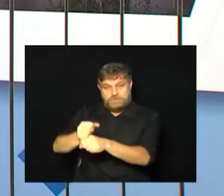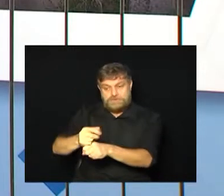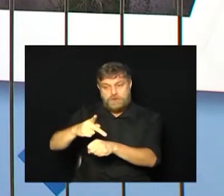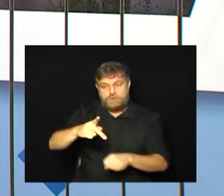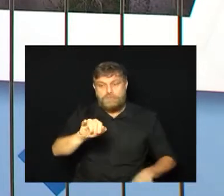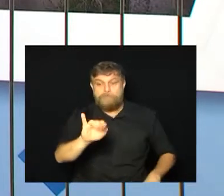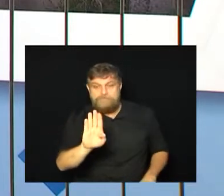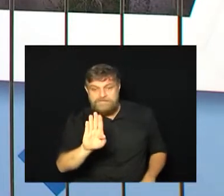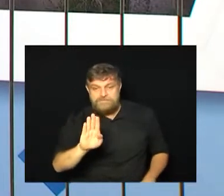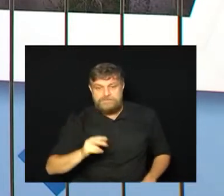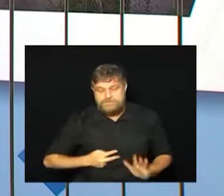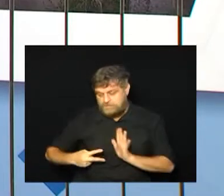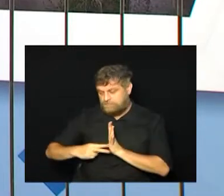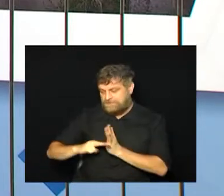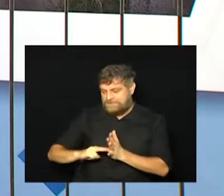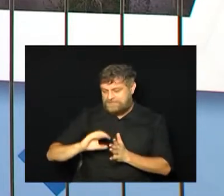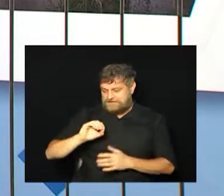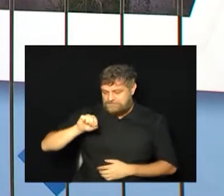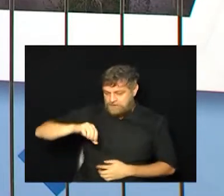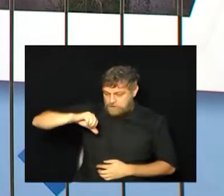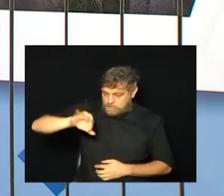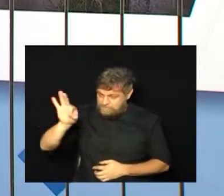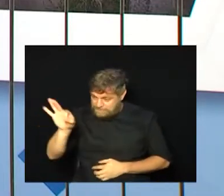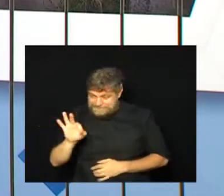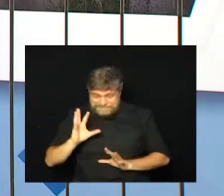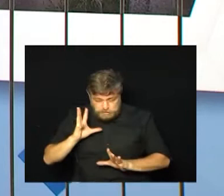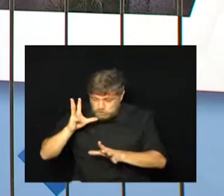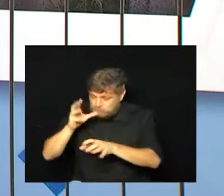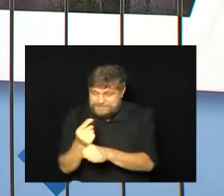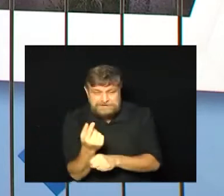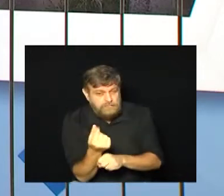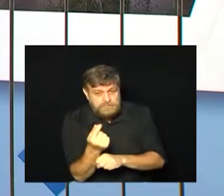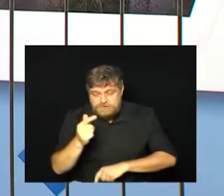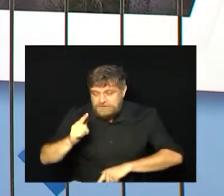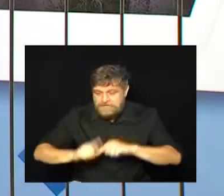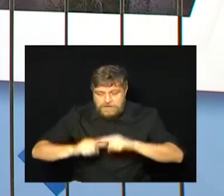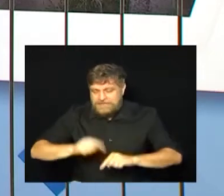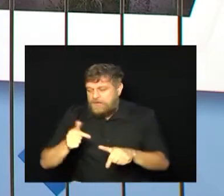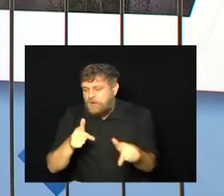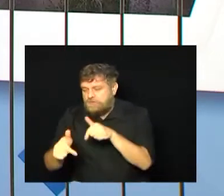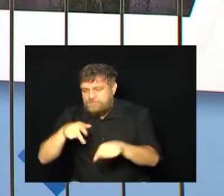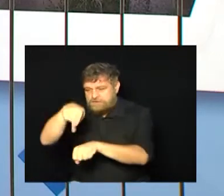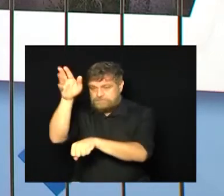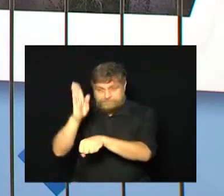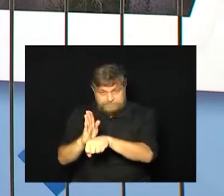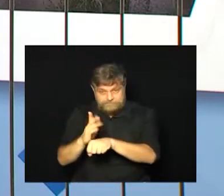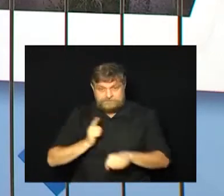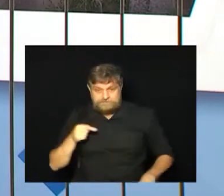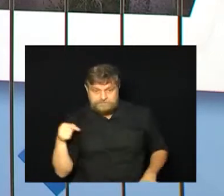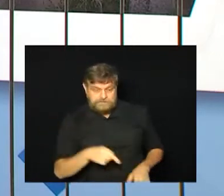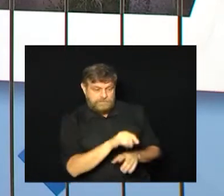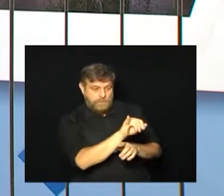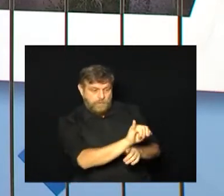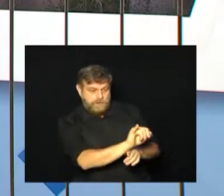representa 0,9% da participação total aí no nosso país. E ainda, segundo o órgão, o